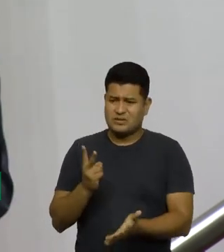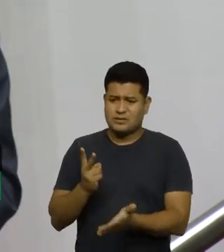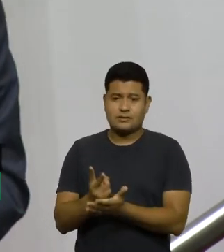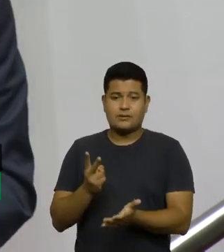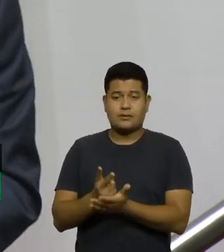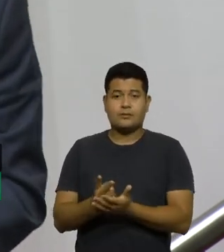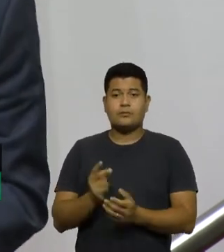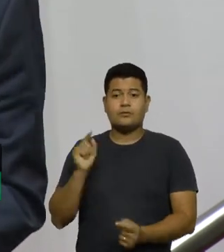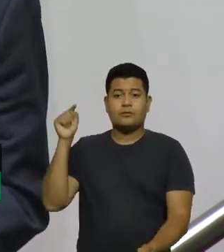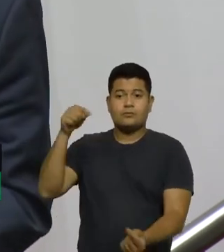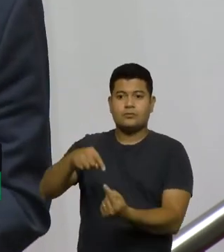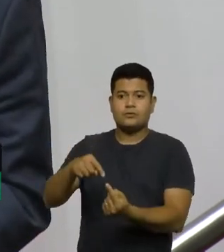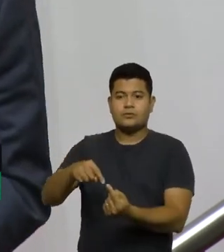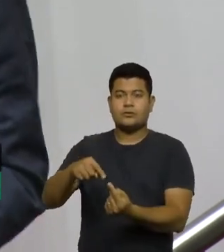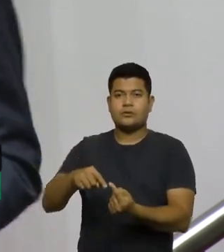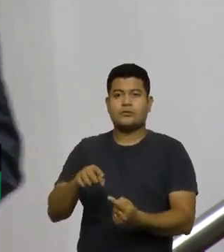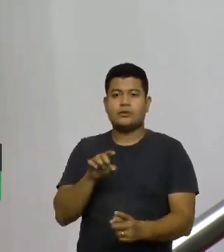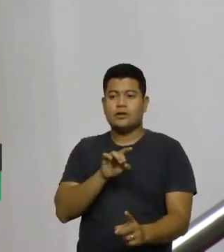nossas Forças Armadas.